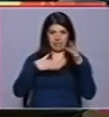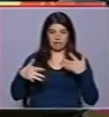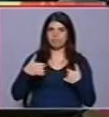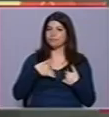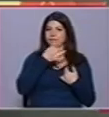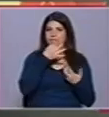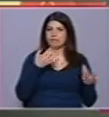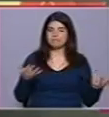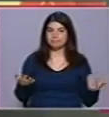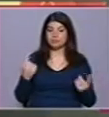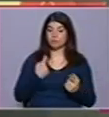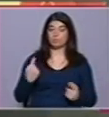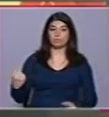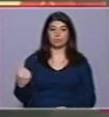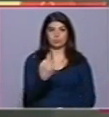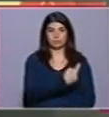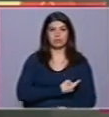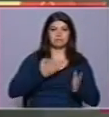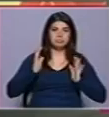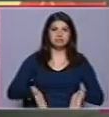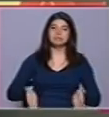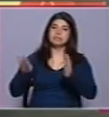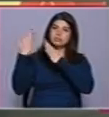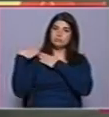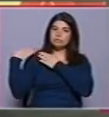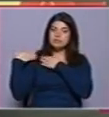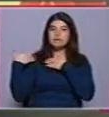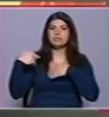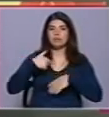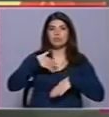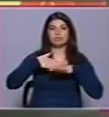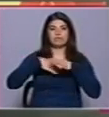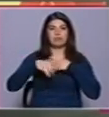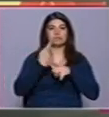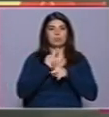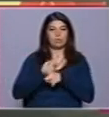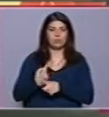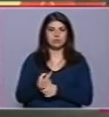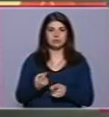cidadania? Cada um de nós tem que ser responsável pelos seus atos.